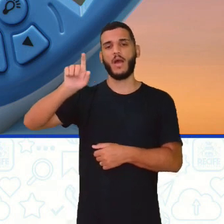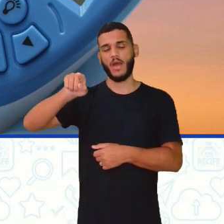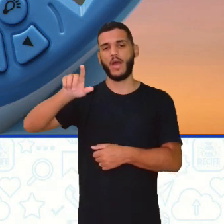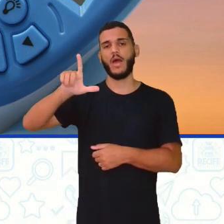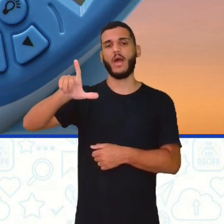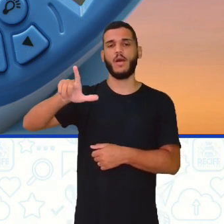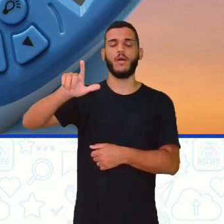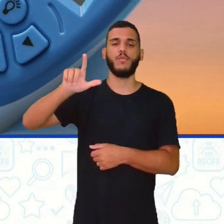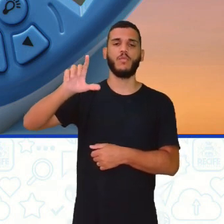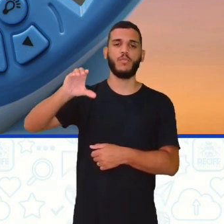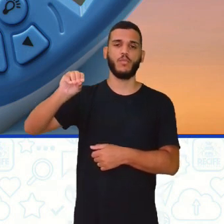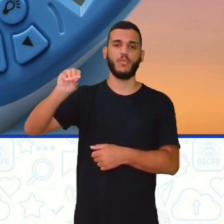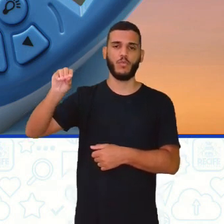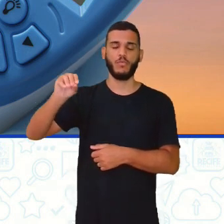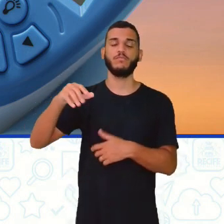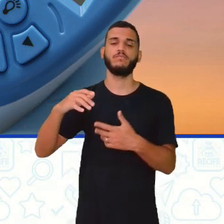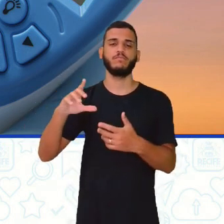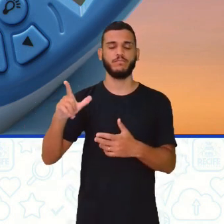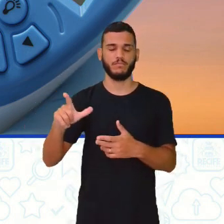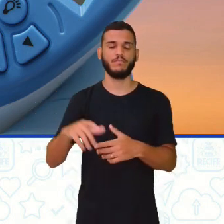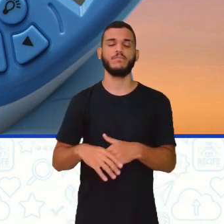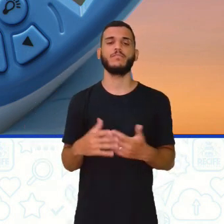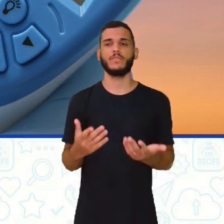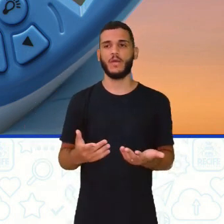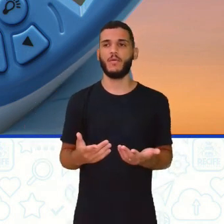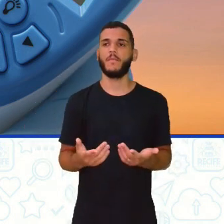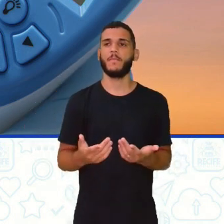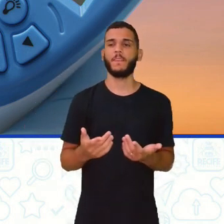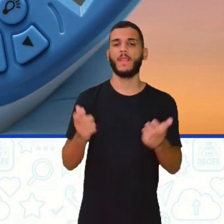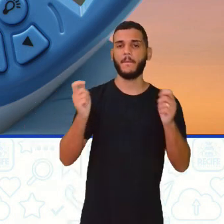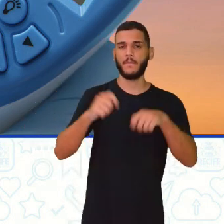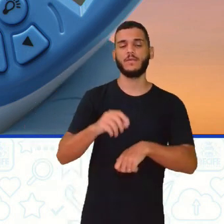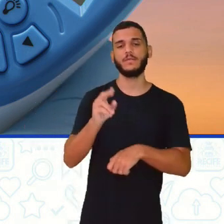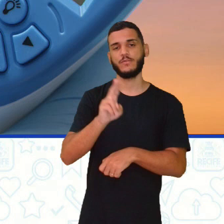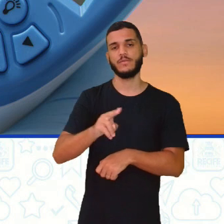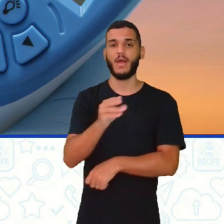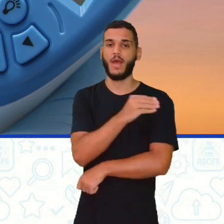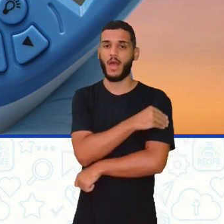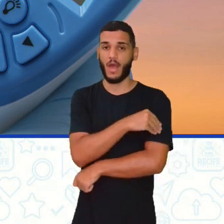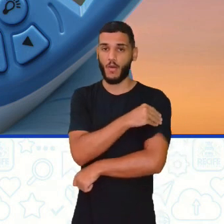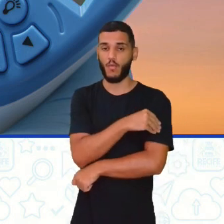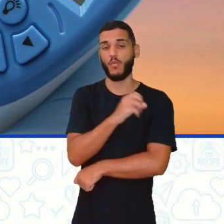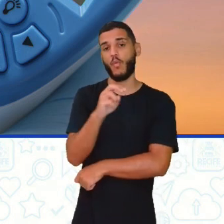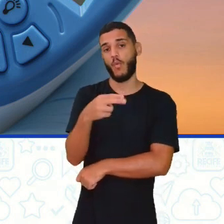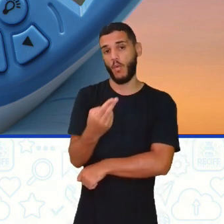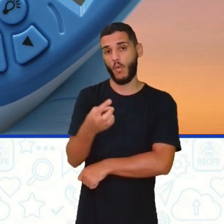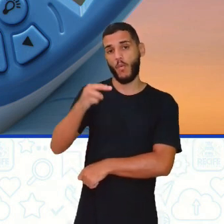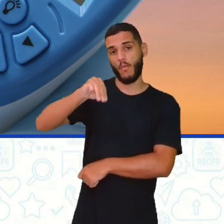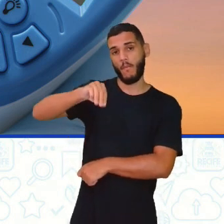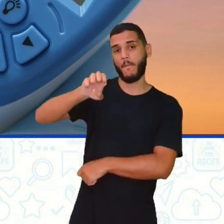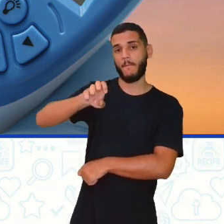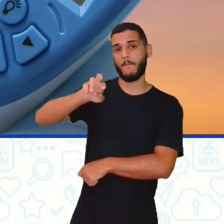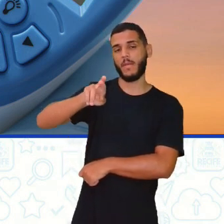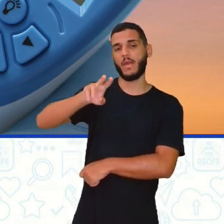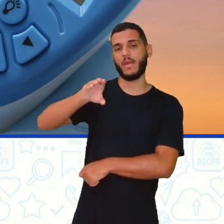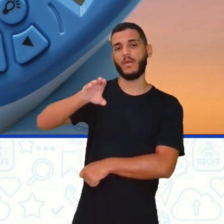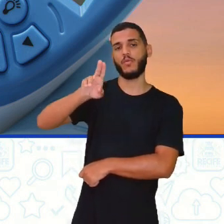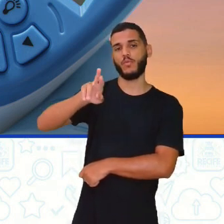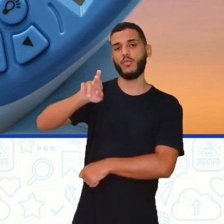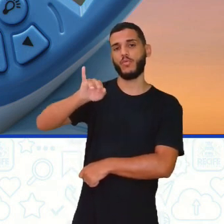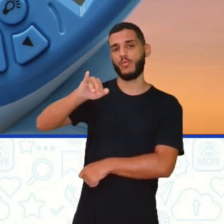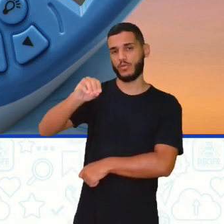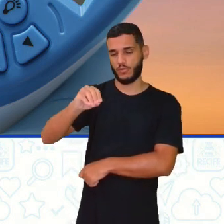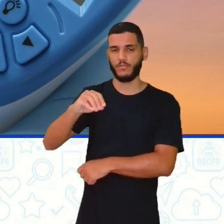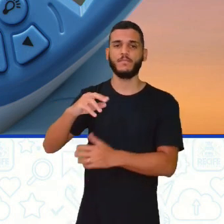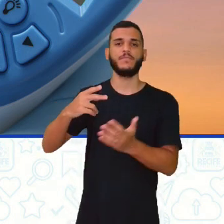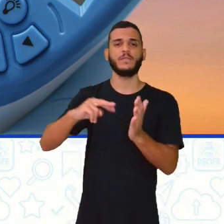aí com o aquecimento ou resfriamento. Esse líquidozinho prateado é a questão do mercúrio. É um metal em